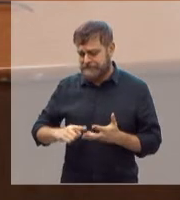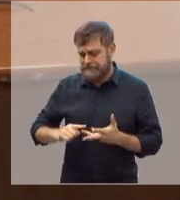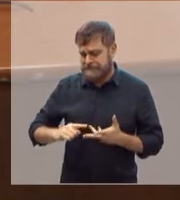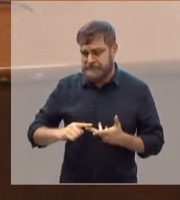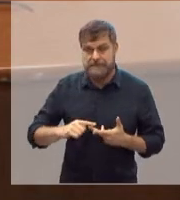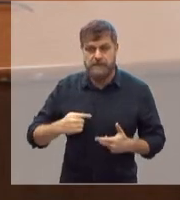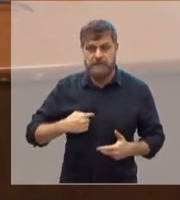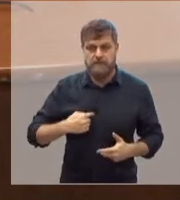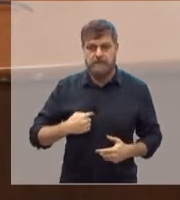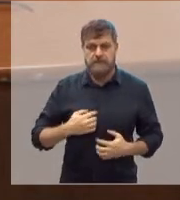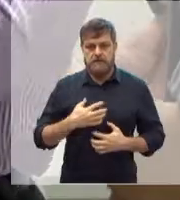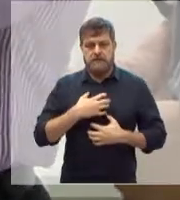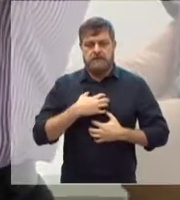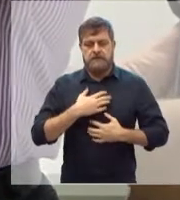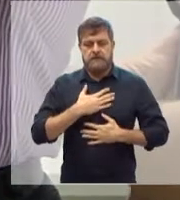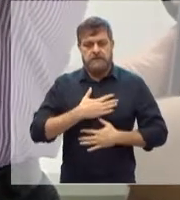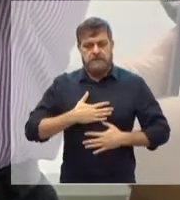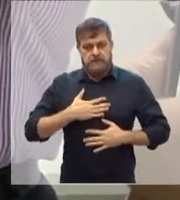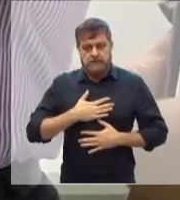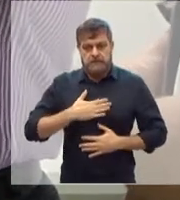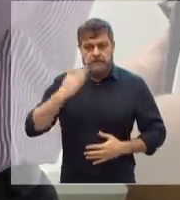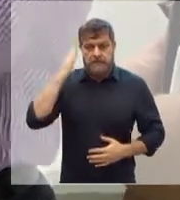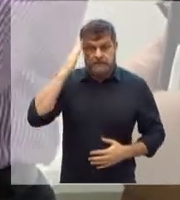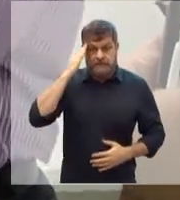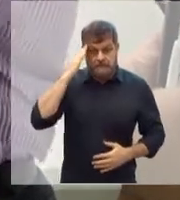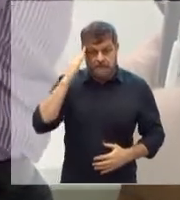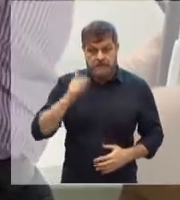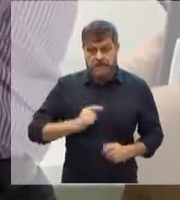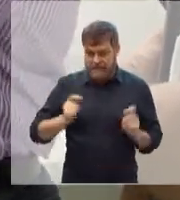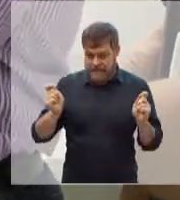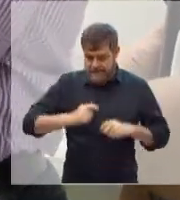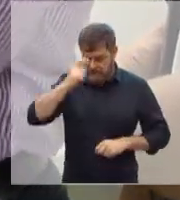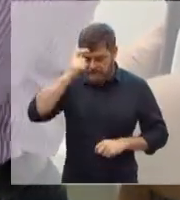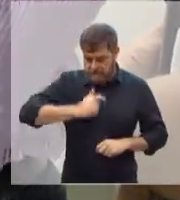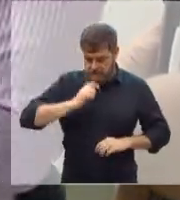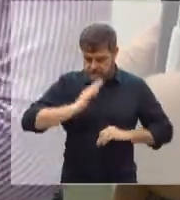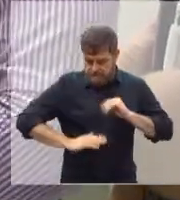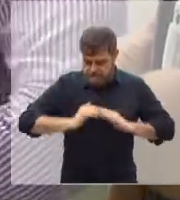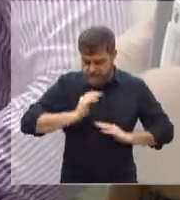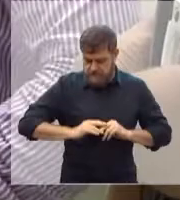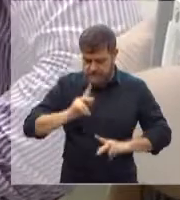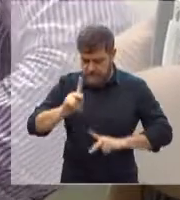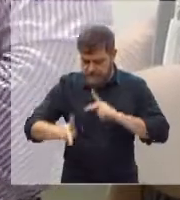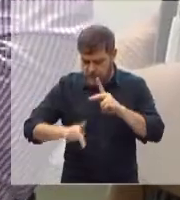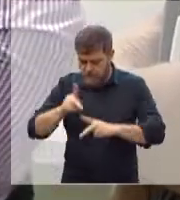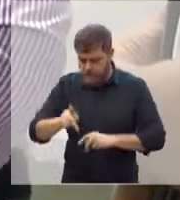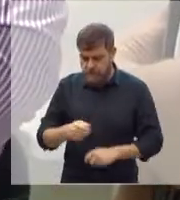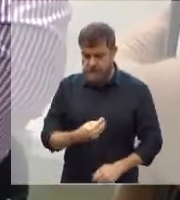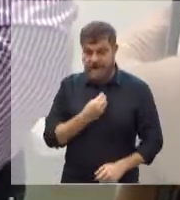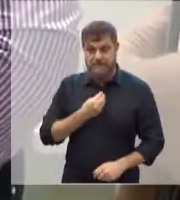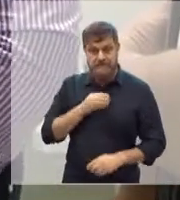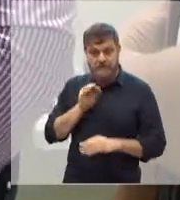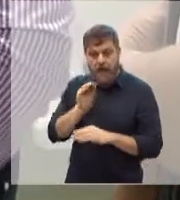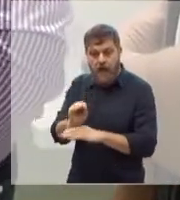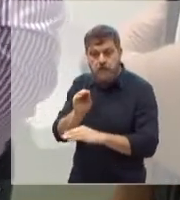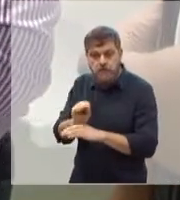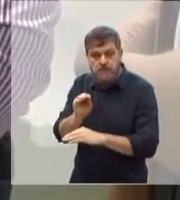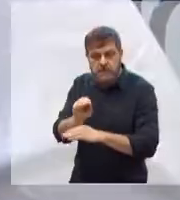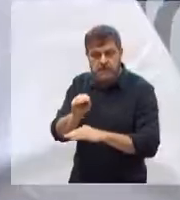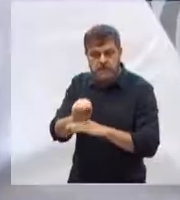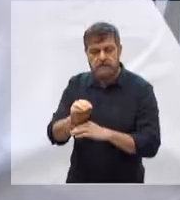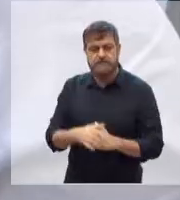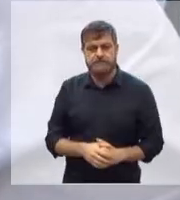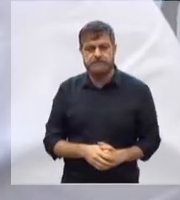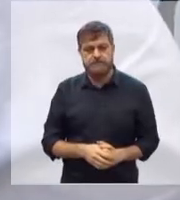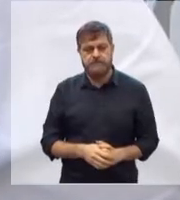áridos, mas para mim é reconfortante saber a possibilidade que eu tenho de ajudar na vida das pessoas.